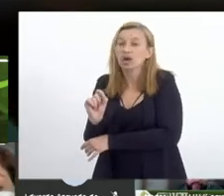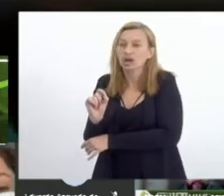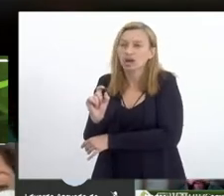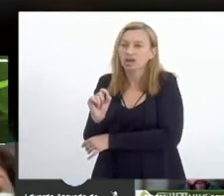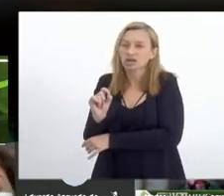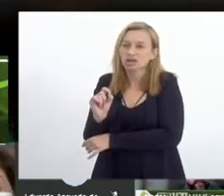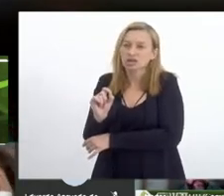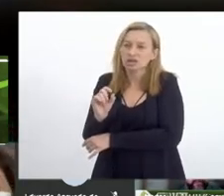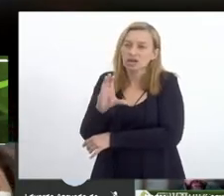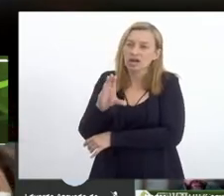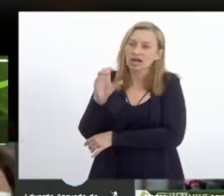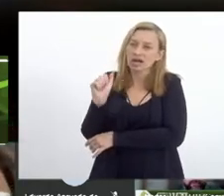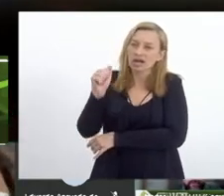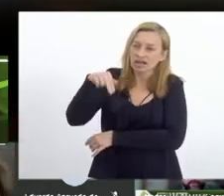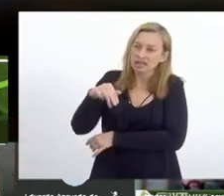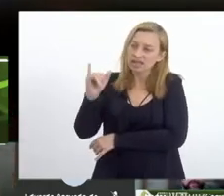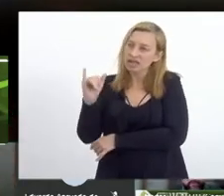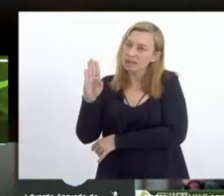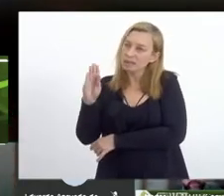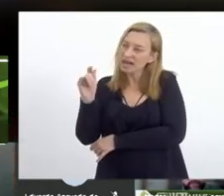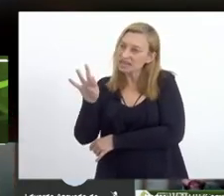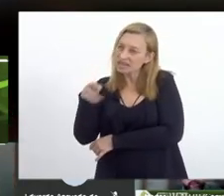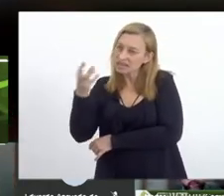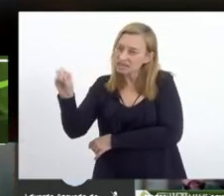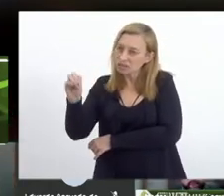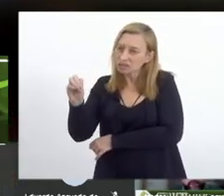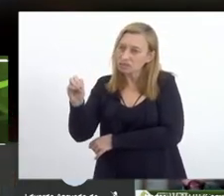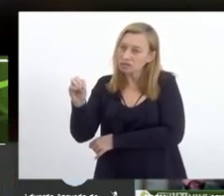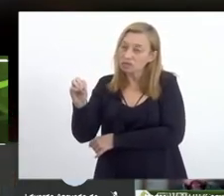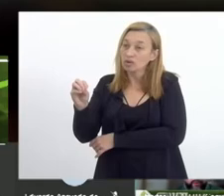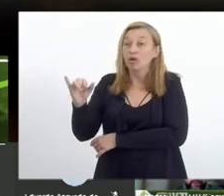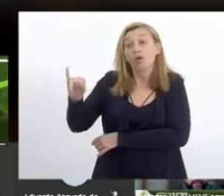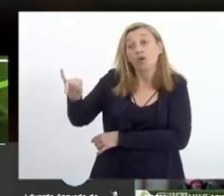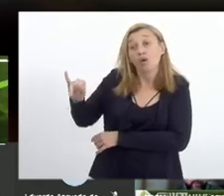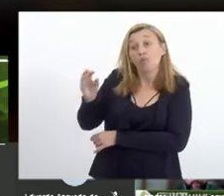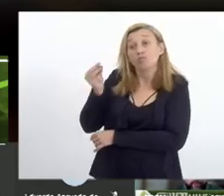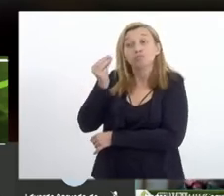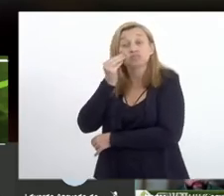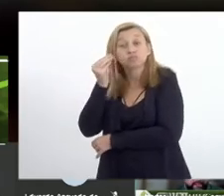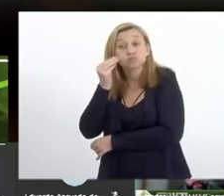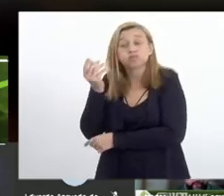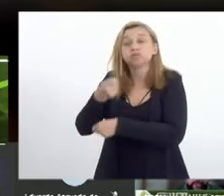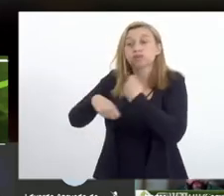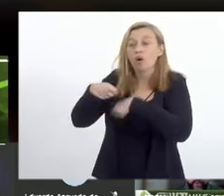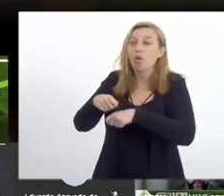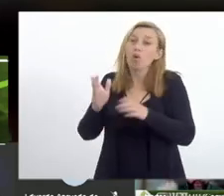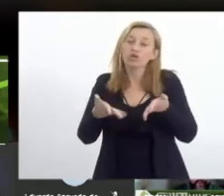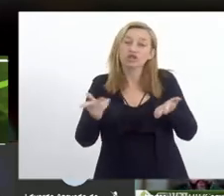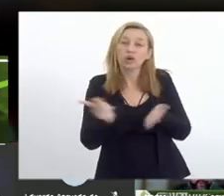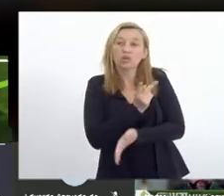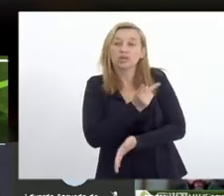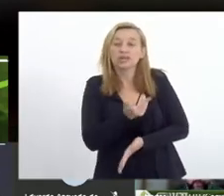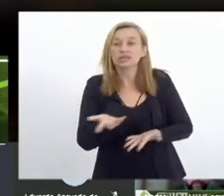uma canibalização das oportunidades de negócio, né? E o que está acontecendo hoje, por exemplo, é que Jacarepaguá